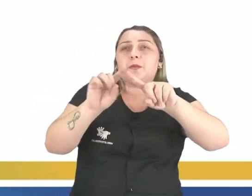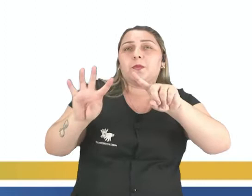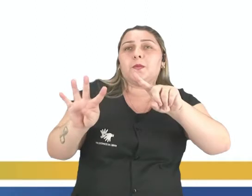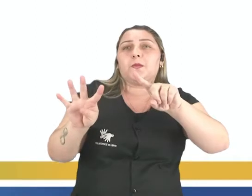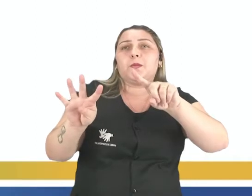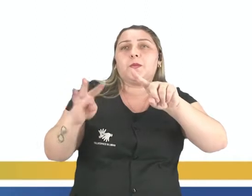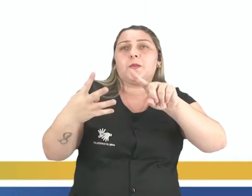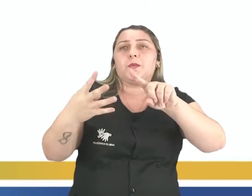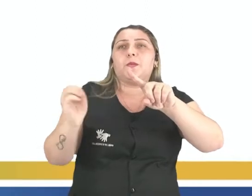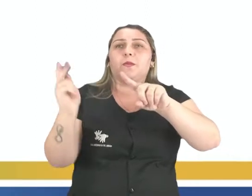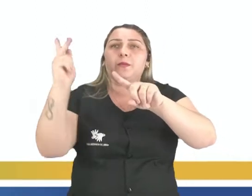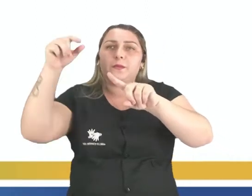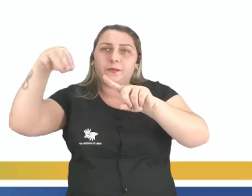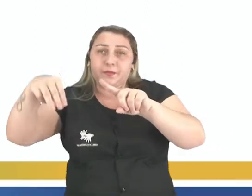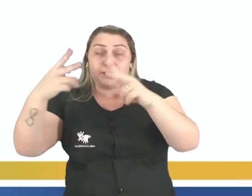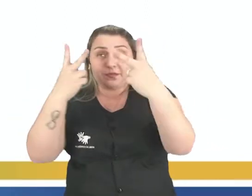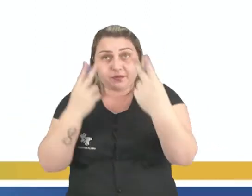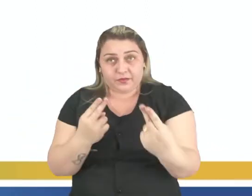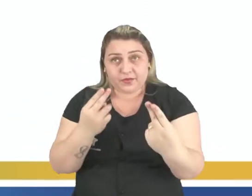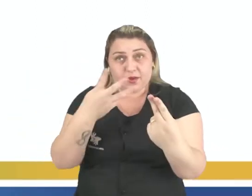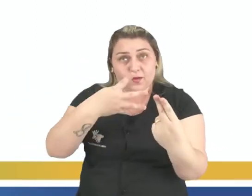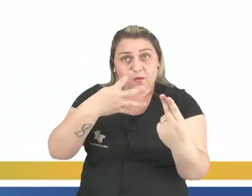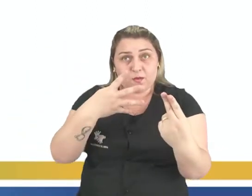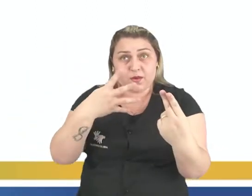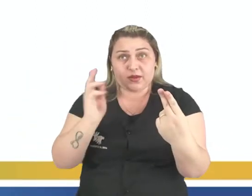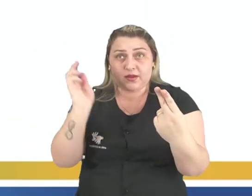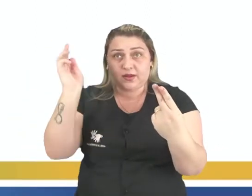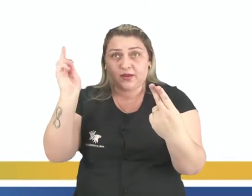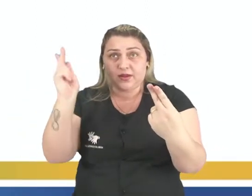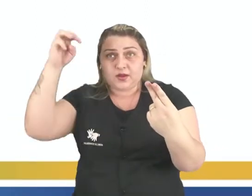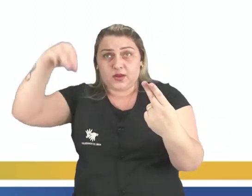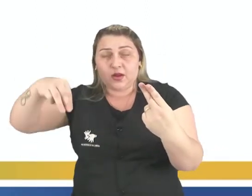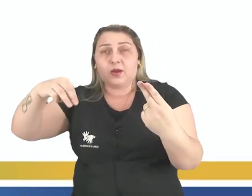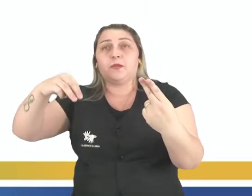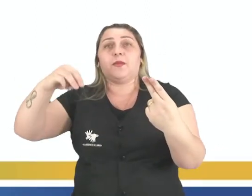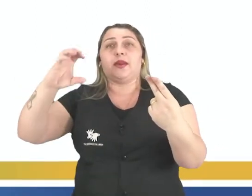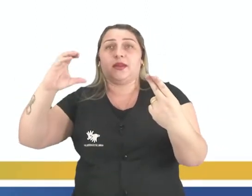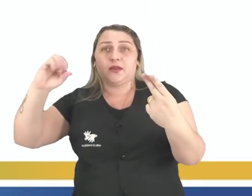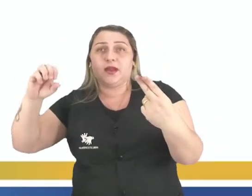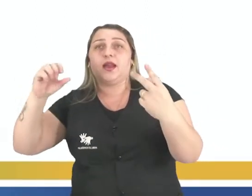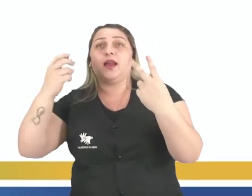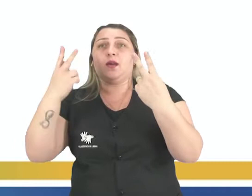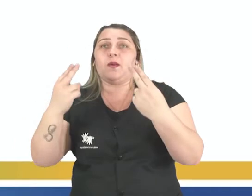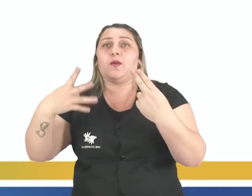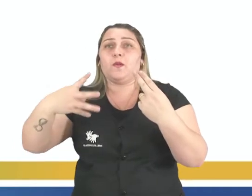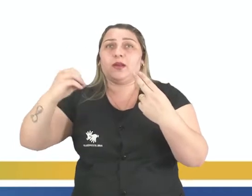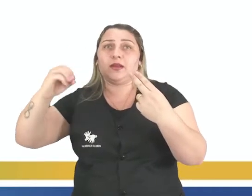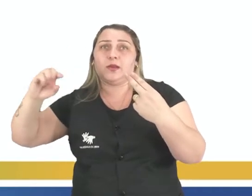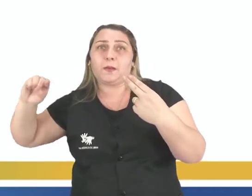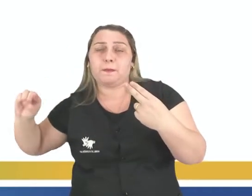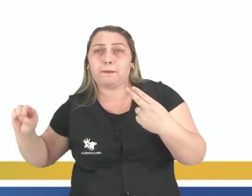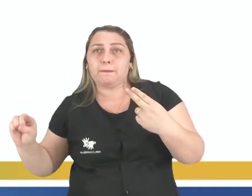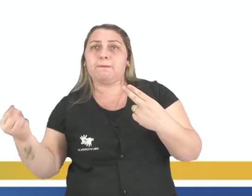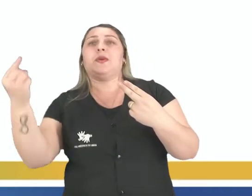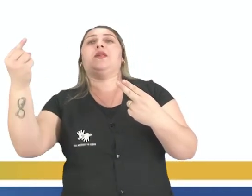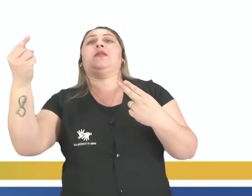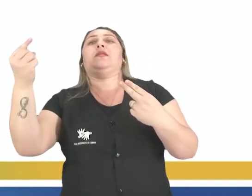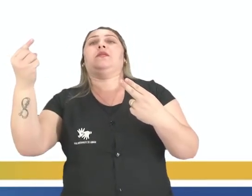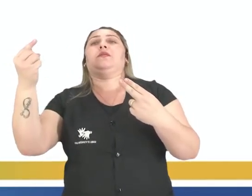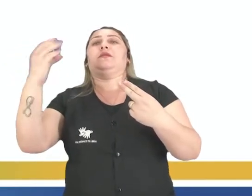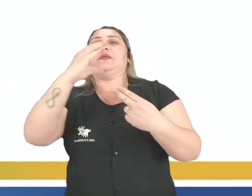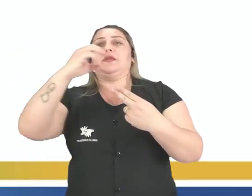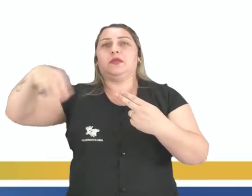quilômetros. Isso quer dizer que 4 quilômetros em centímetro é equivalente a 400.000 centímetros. Então, né?